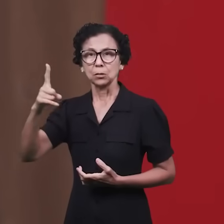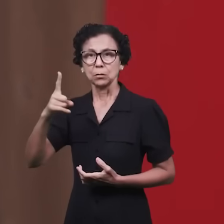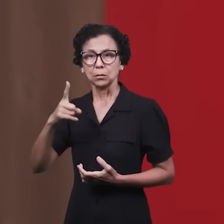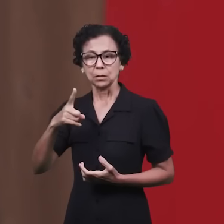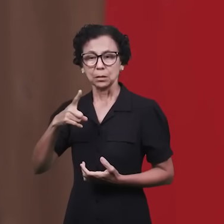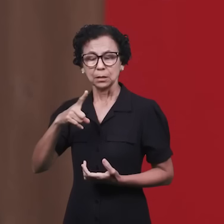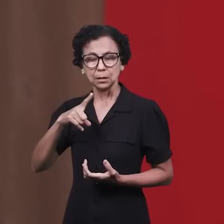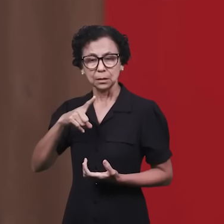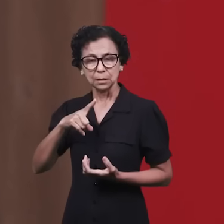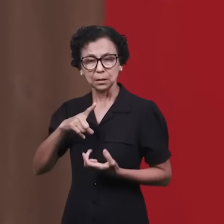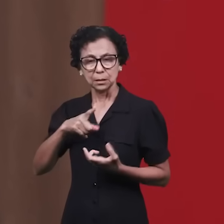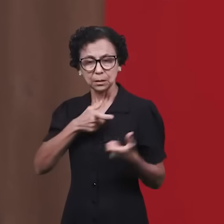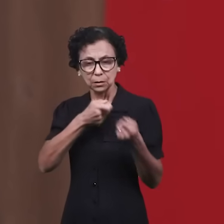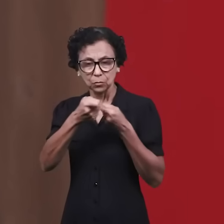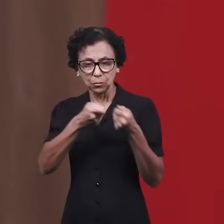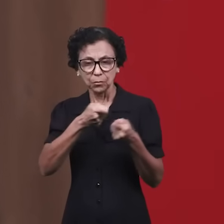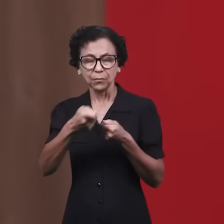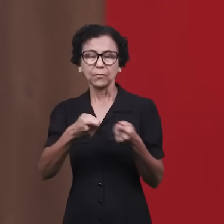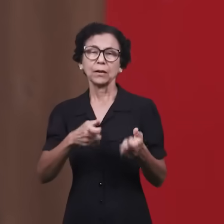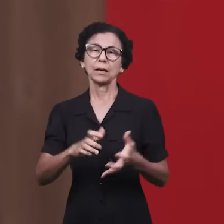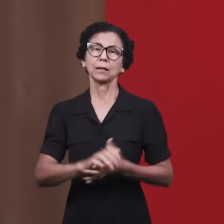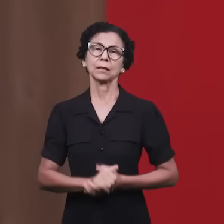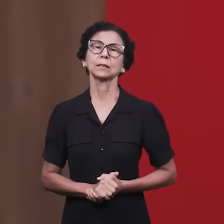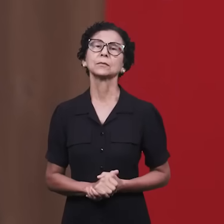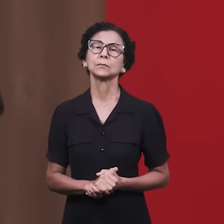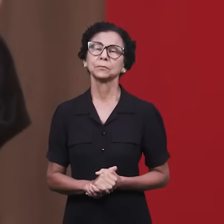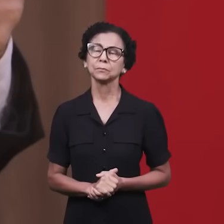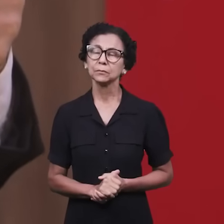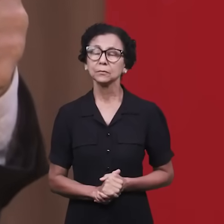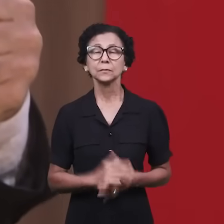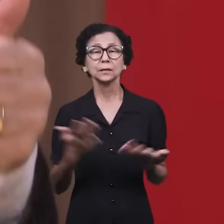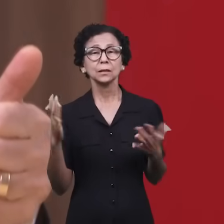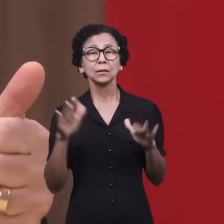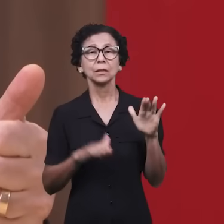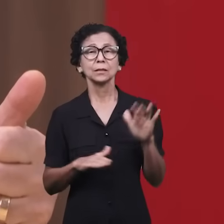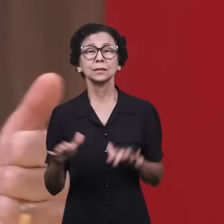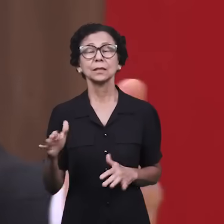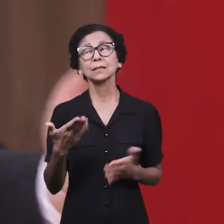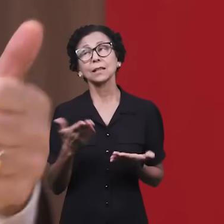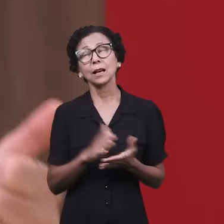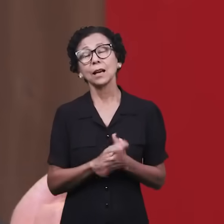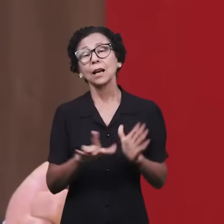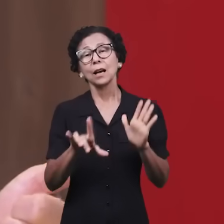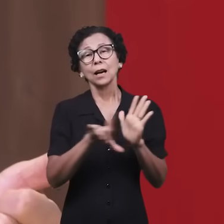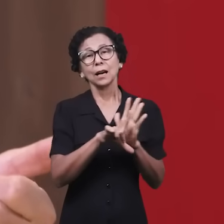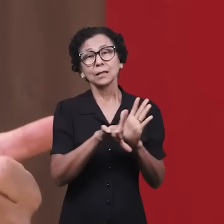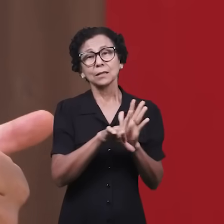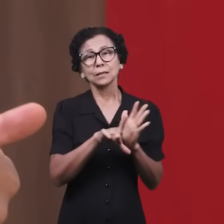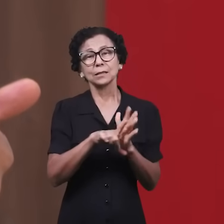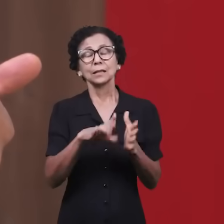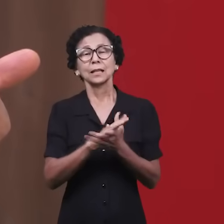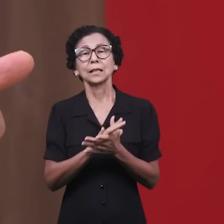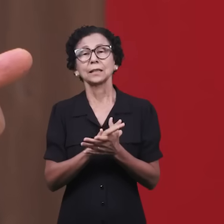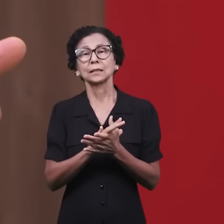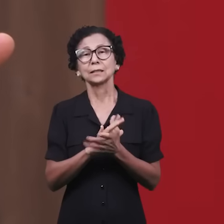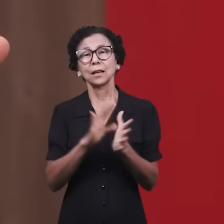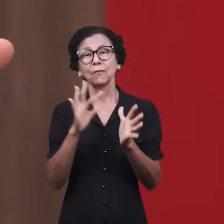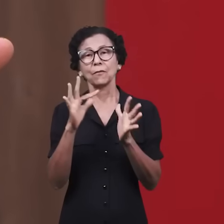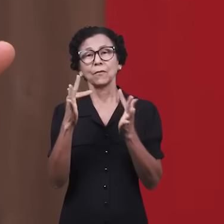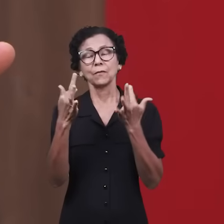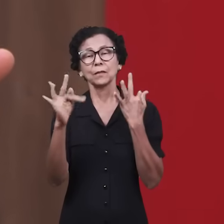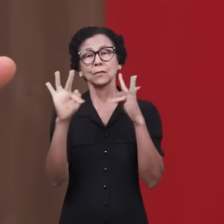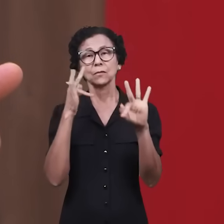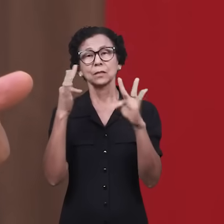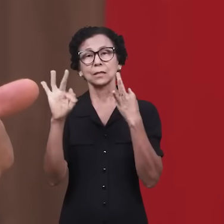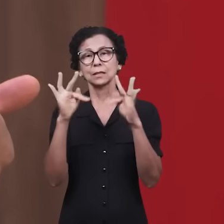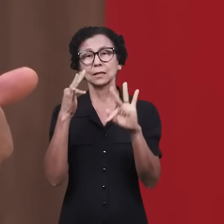rodando aí, é essa mesma palavra. Aí as leis da física estão submissas a essa palavra, porque por essa palavra o verbo passou sobre